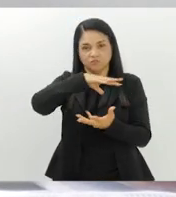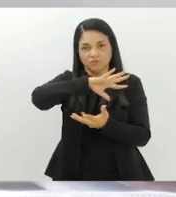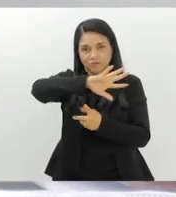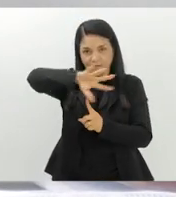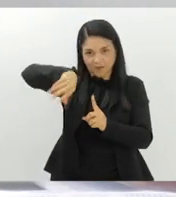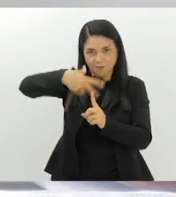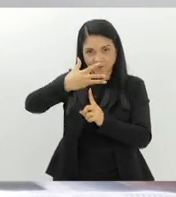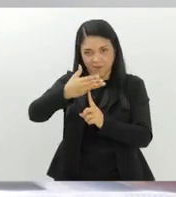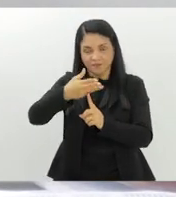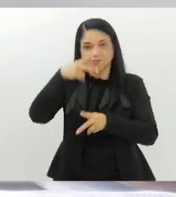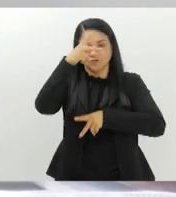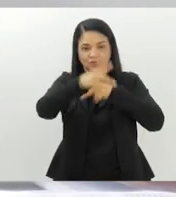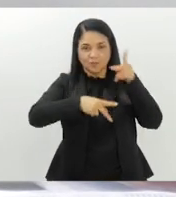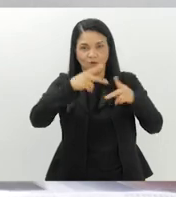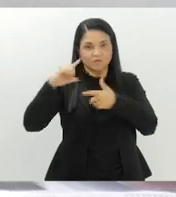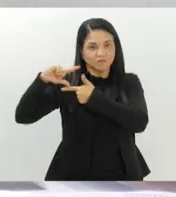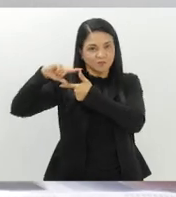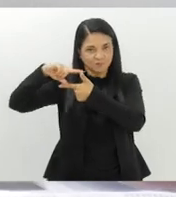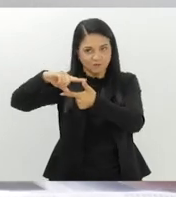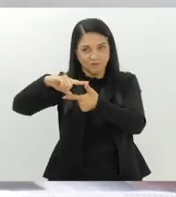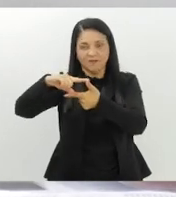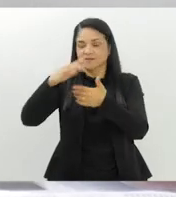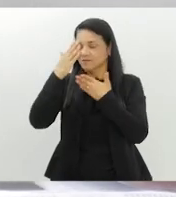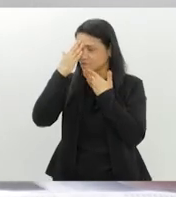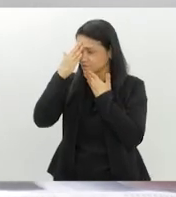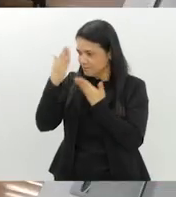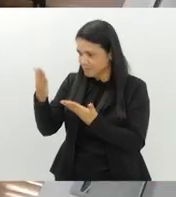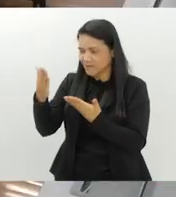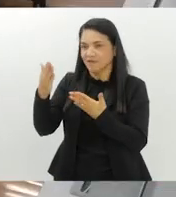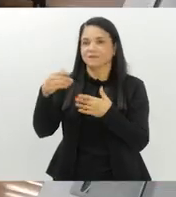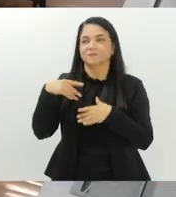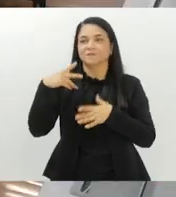Boa tarde, obrigado aqui pela sua presença.